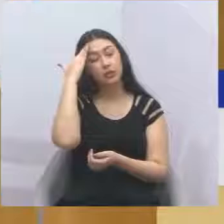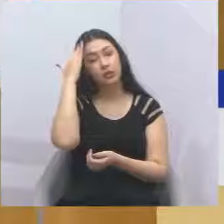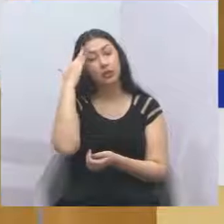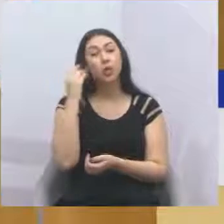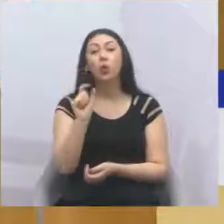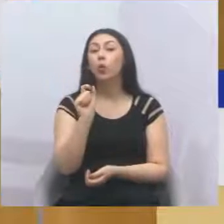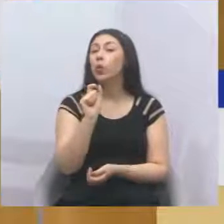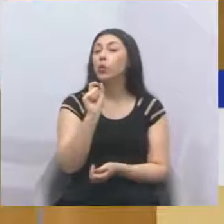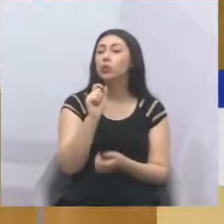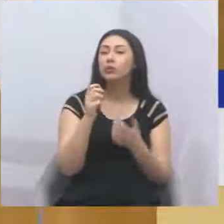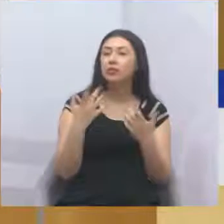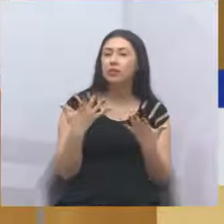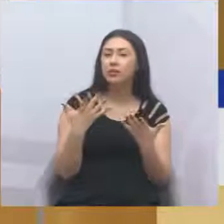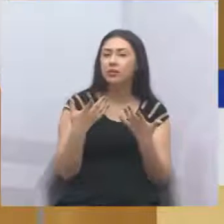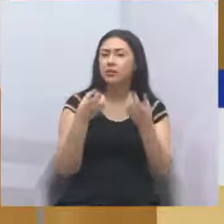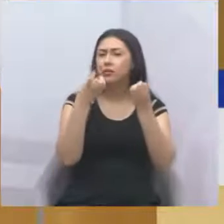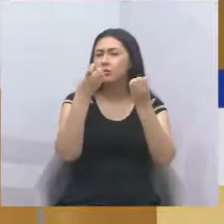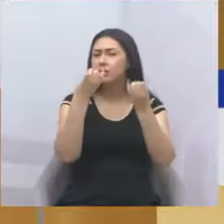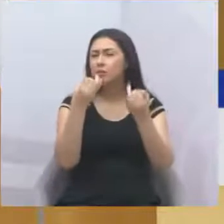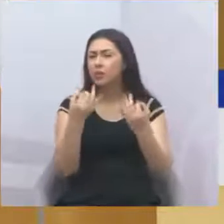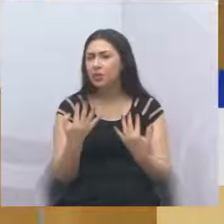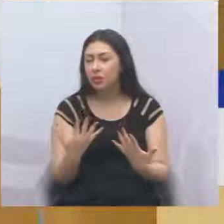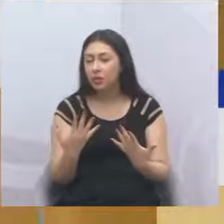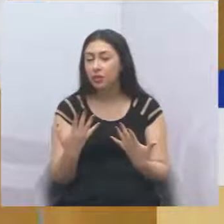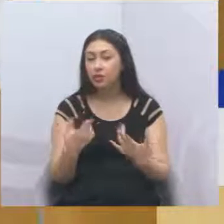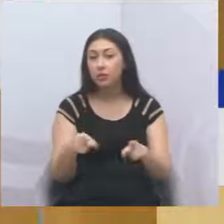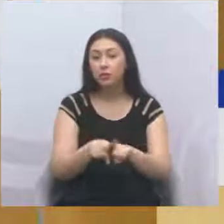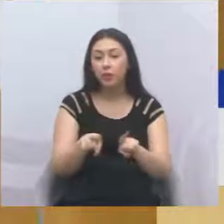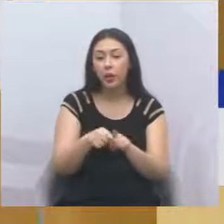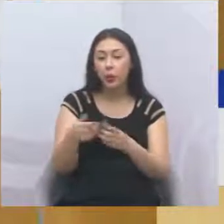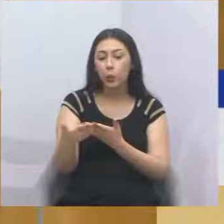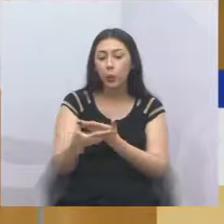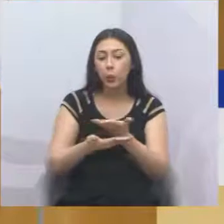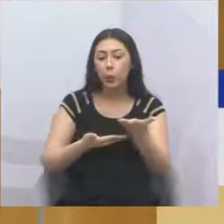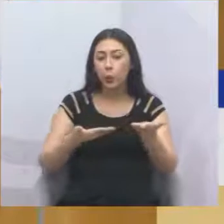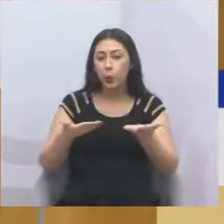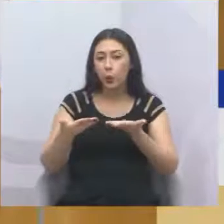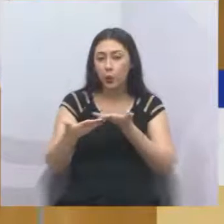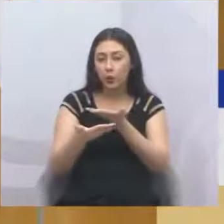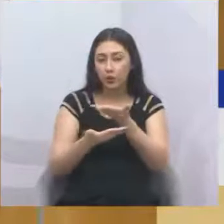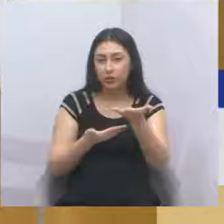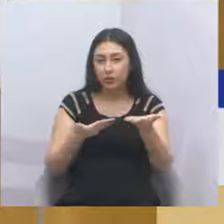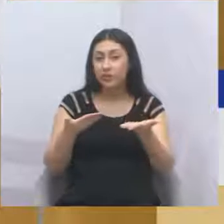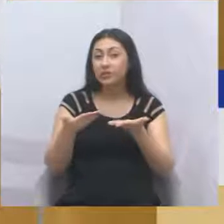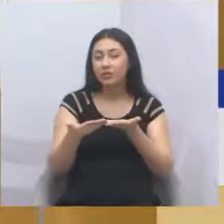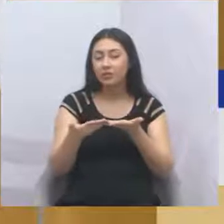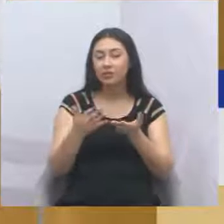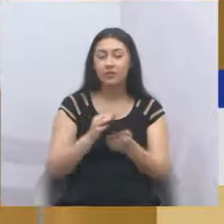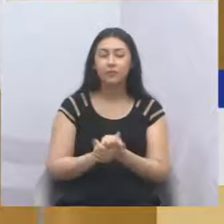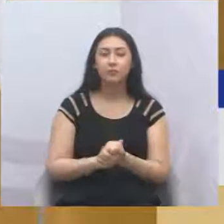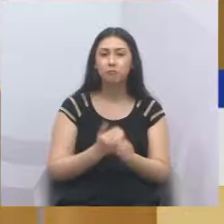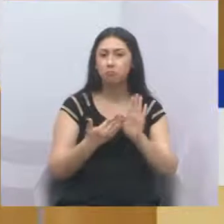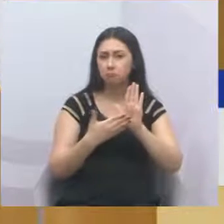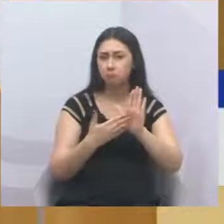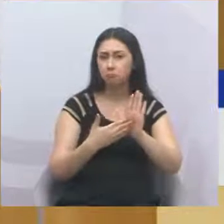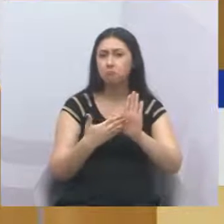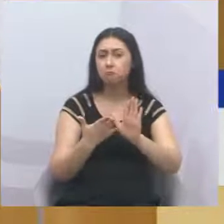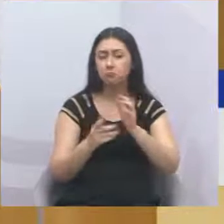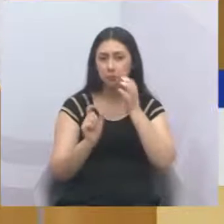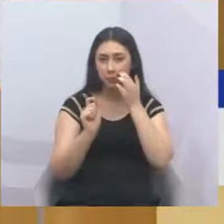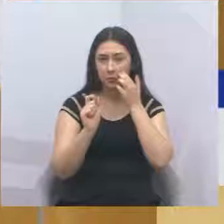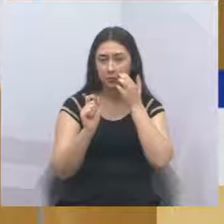que ele está trazendo para nós e compartilhando conosco essa propositura que